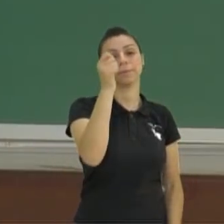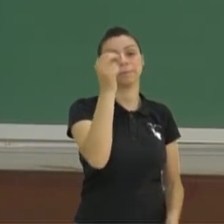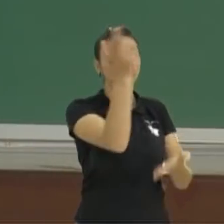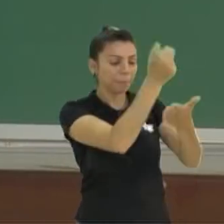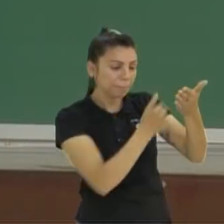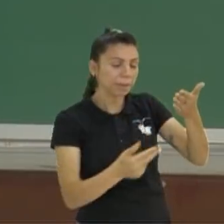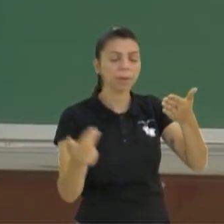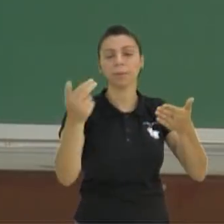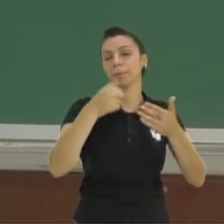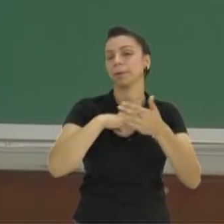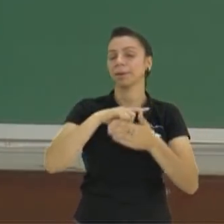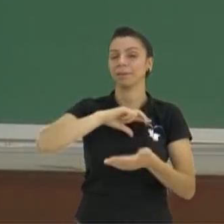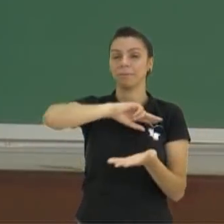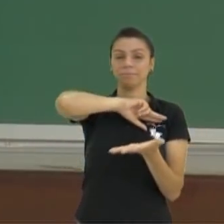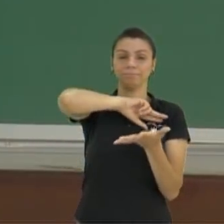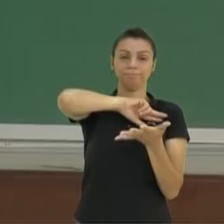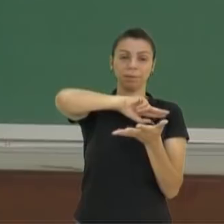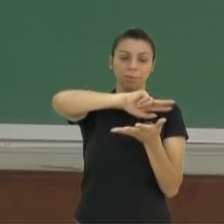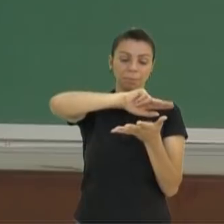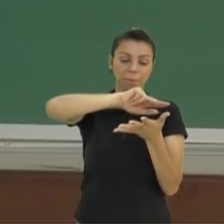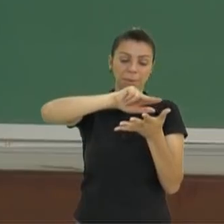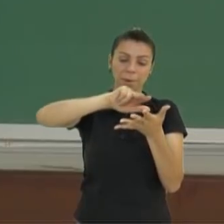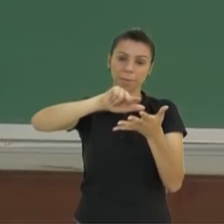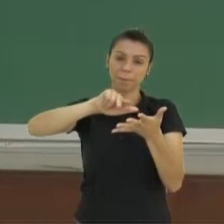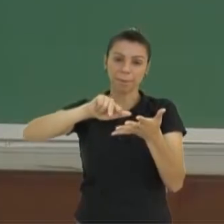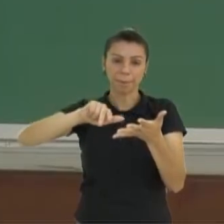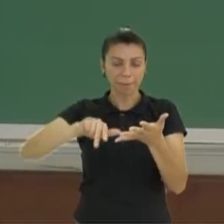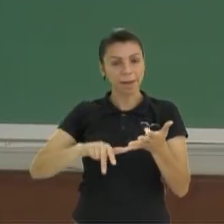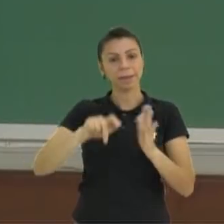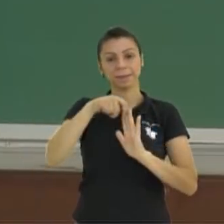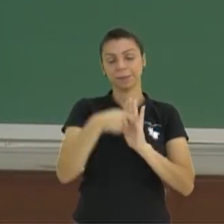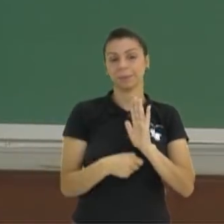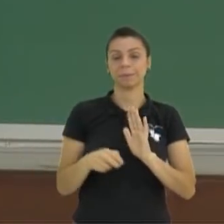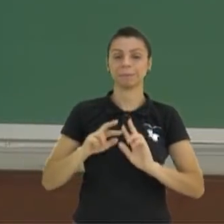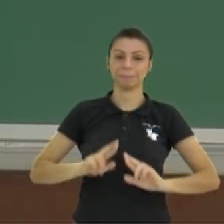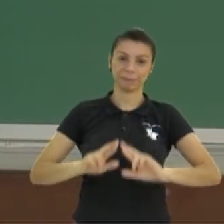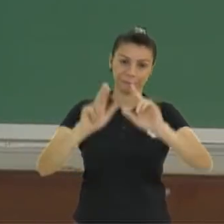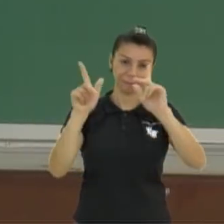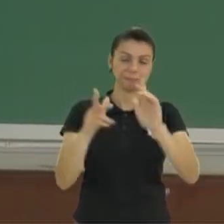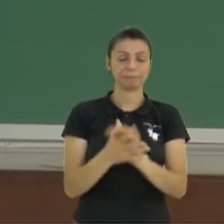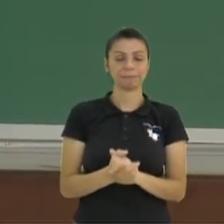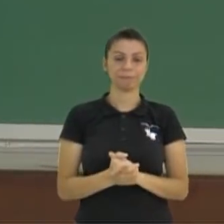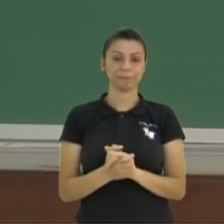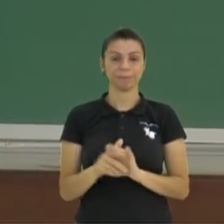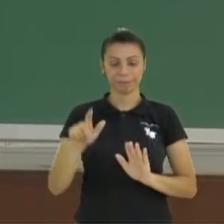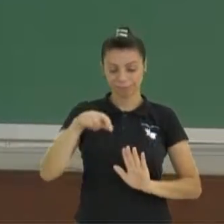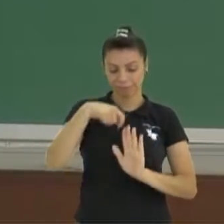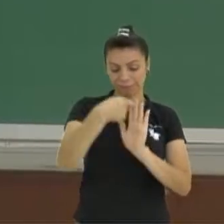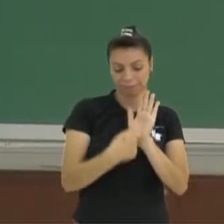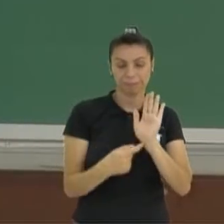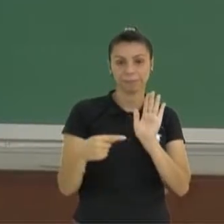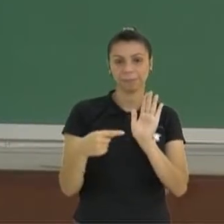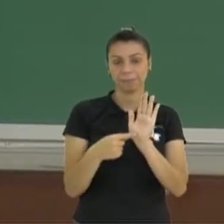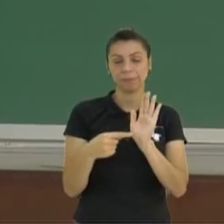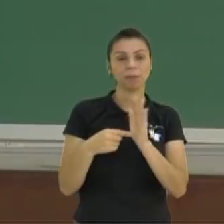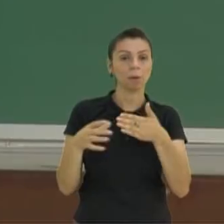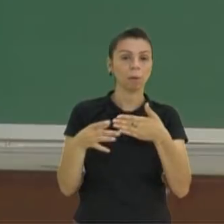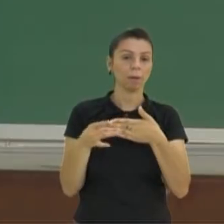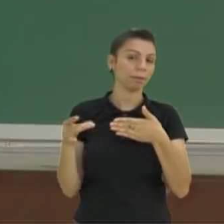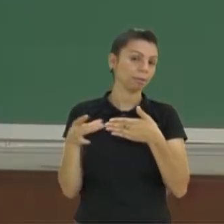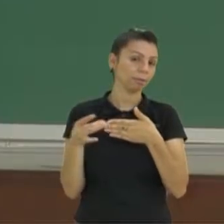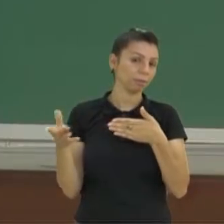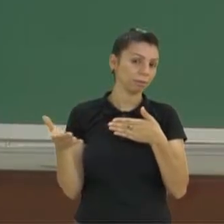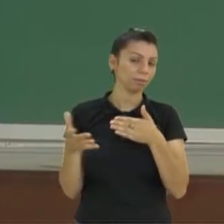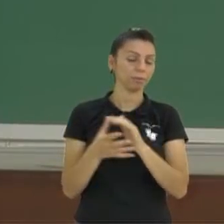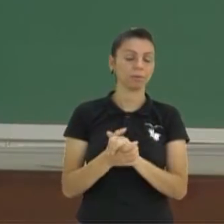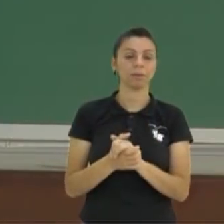uma infinidade de textos diferentes. Ou seja, o texto é um processo de signo. Signo é tudo aquilo que